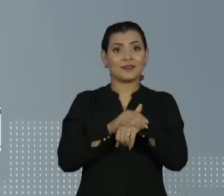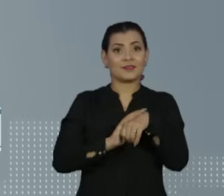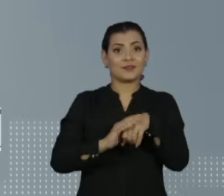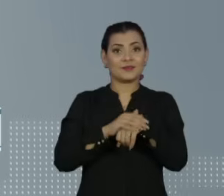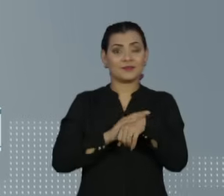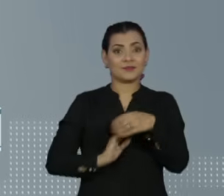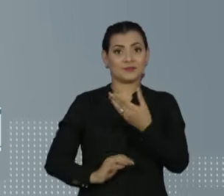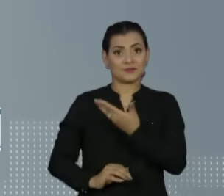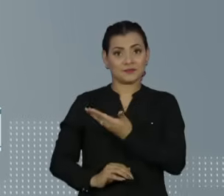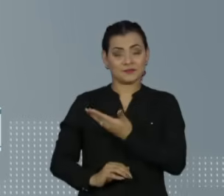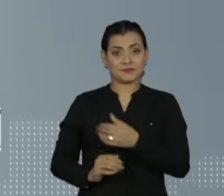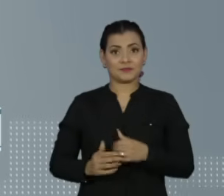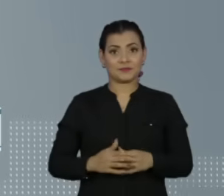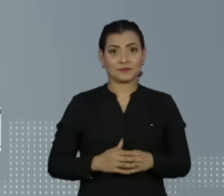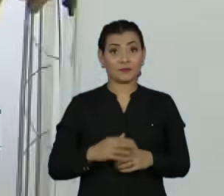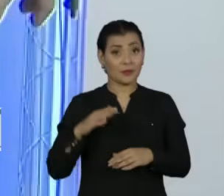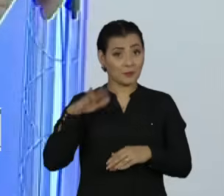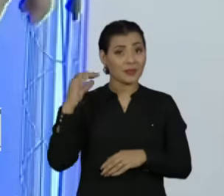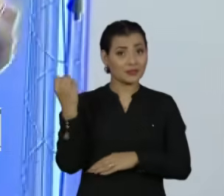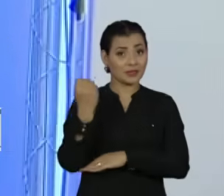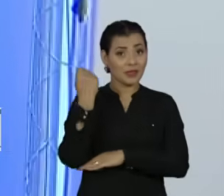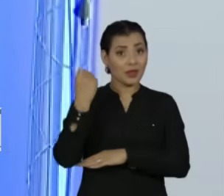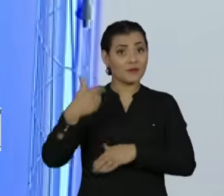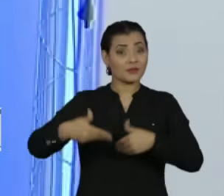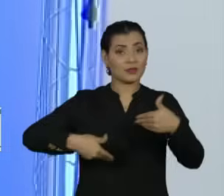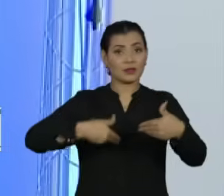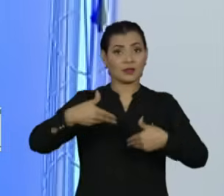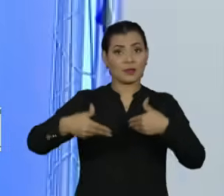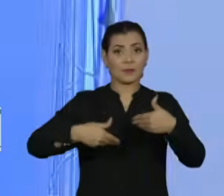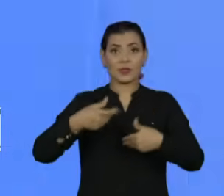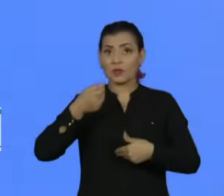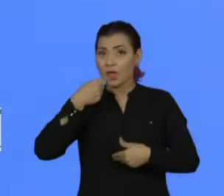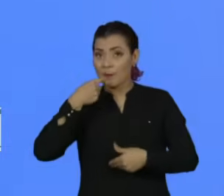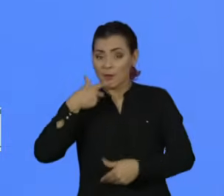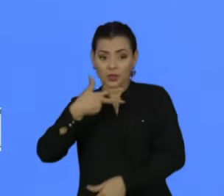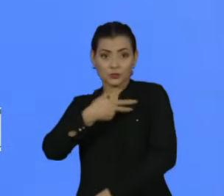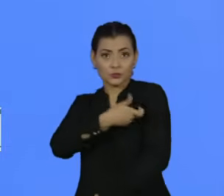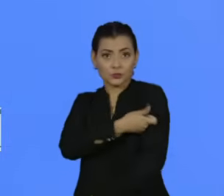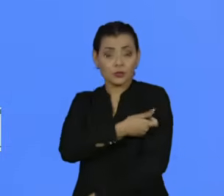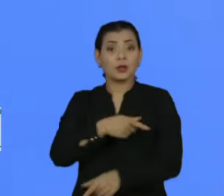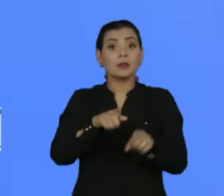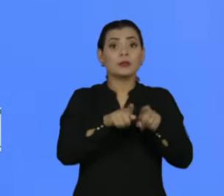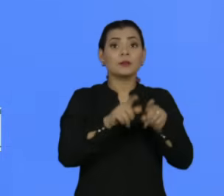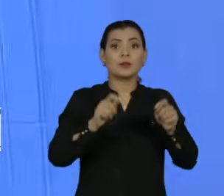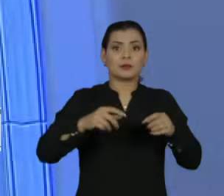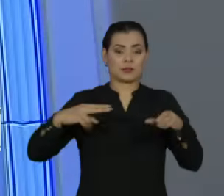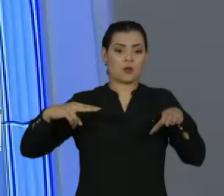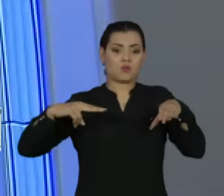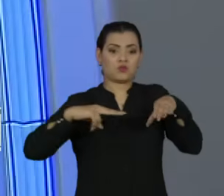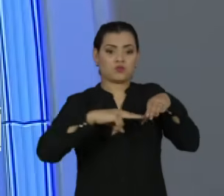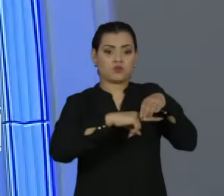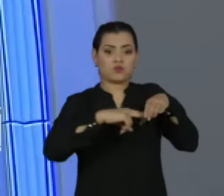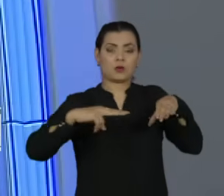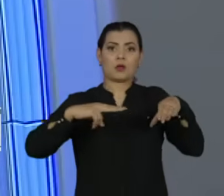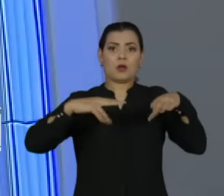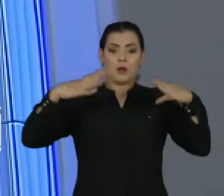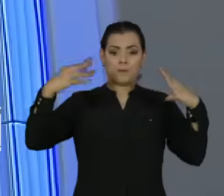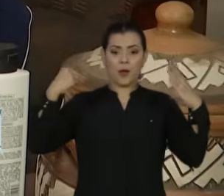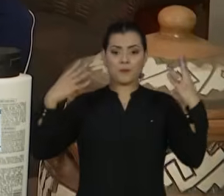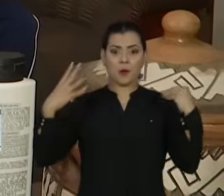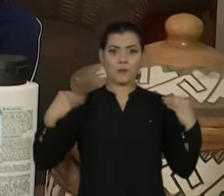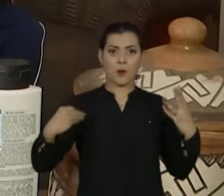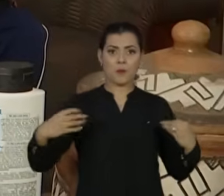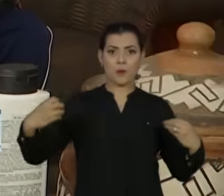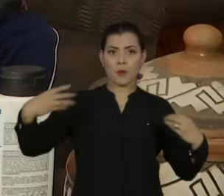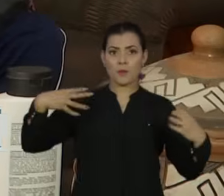hidratantes. Para casos mais graves, os tratamentos vão de medicação injetável até câmaras de exposição a raios ultravioleta.